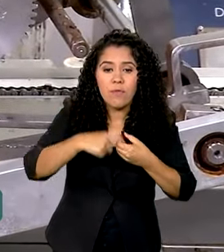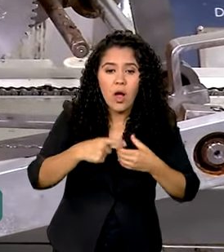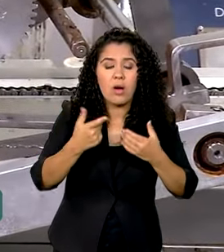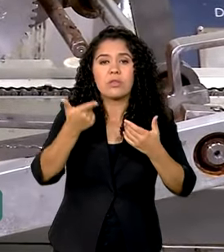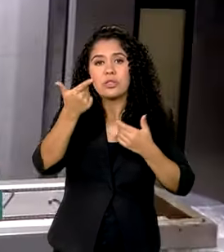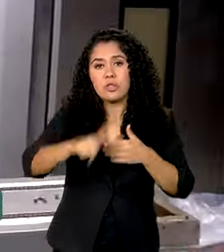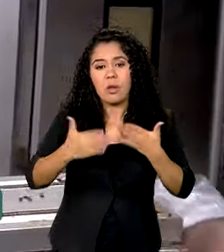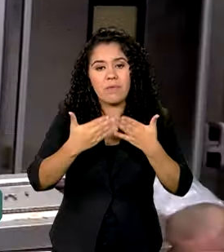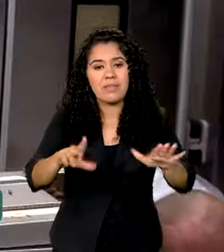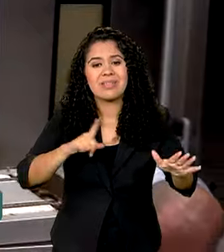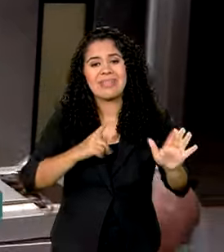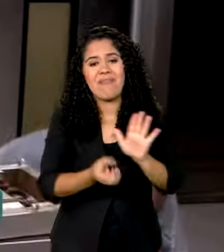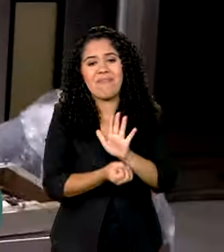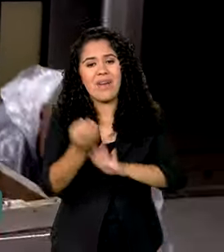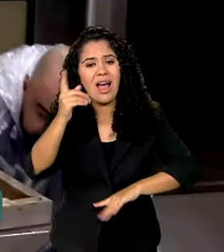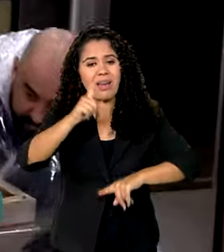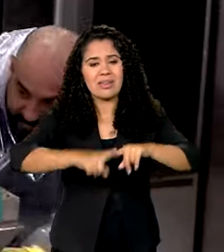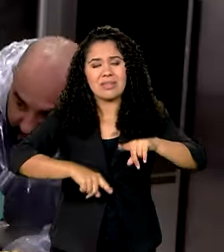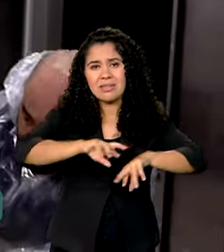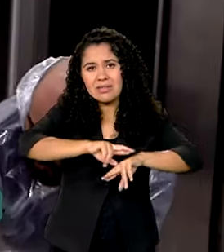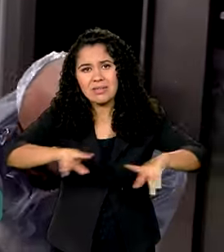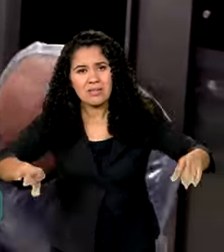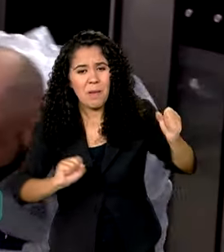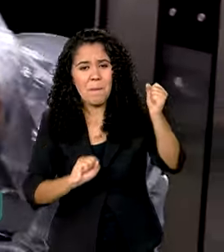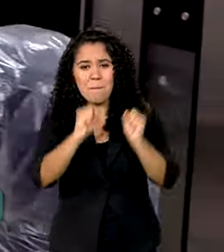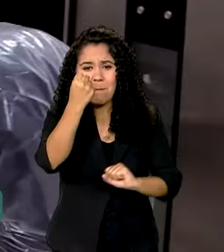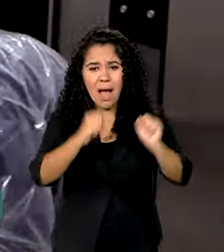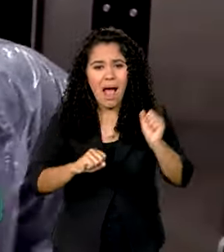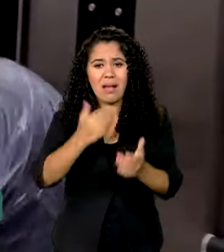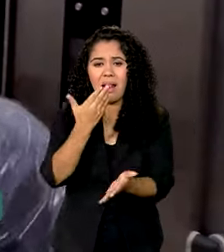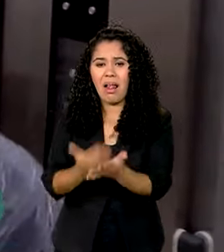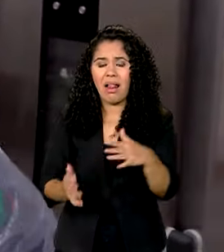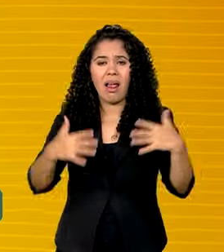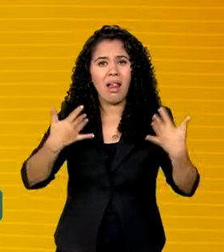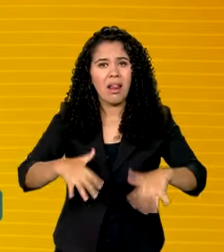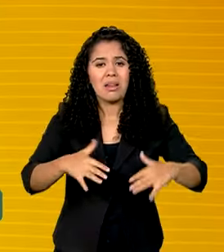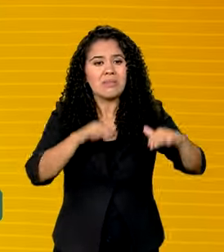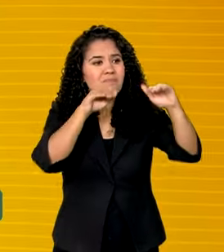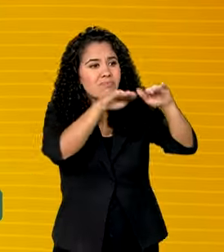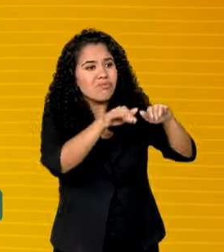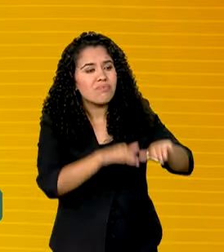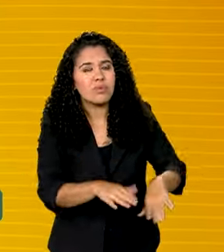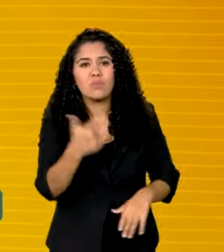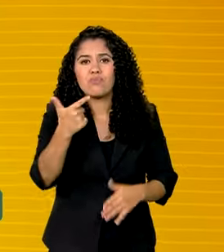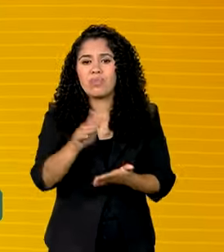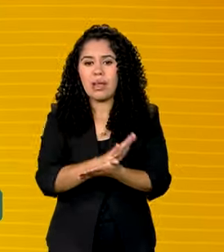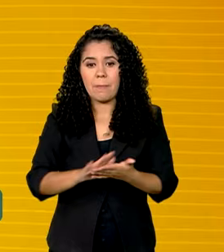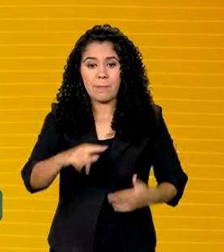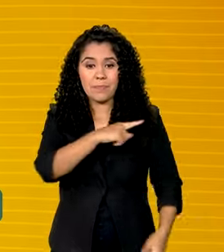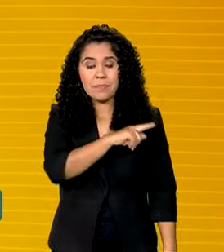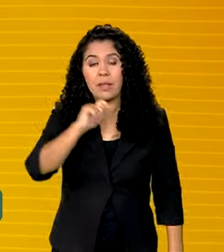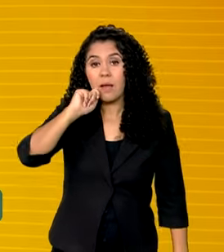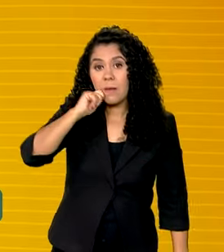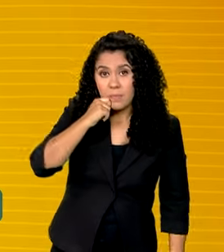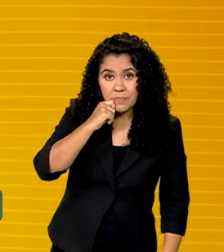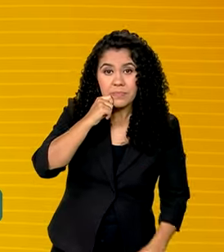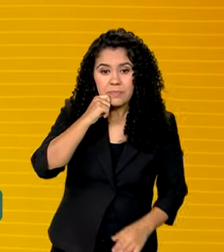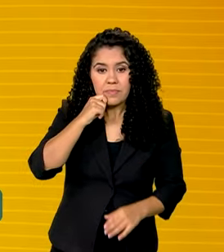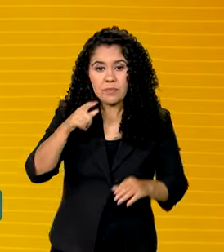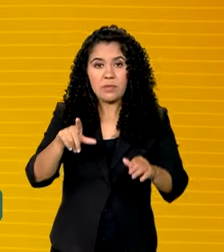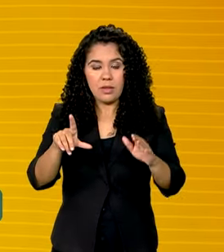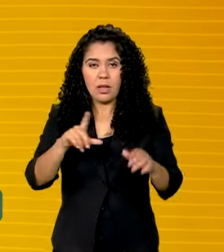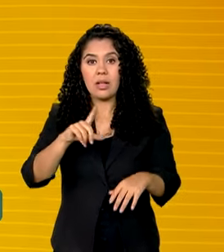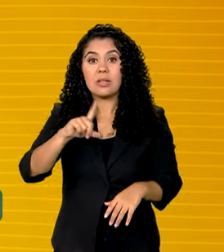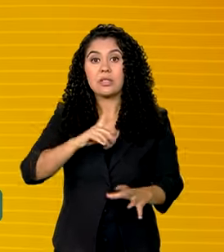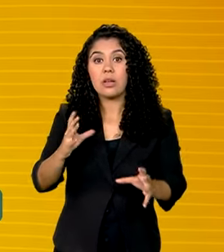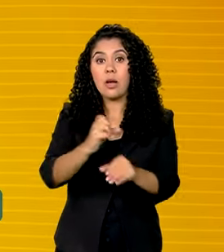muito equipamento perdido. Né? Tu não tem mais nada de estoque. Na padaria trabalhavam 48